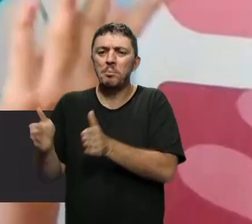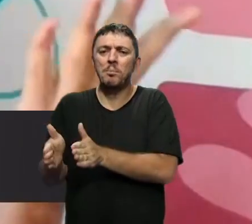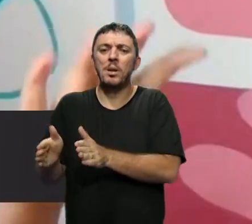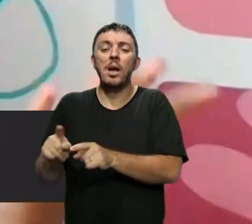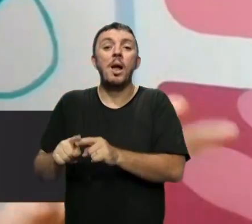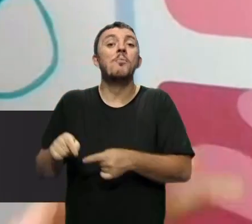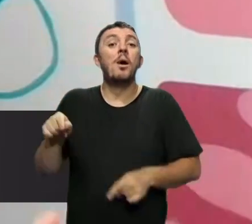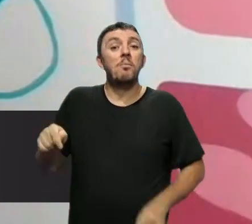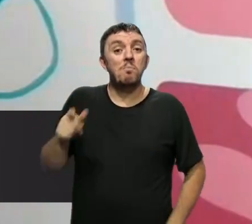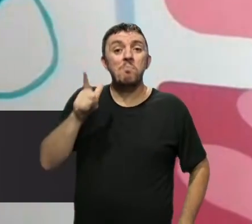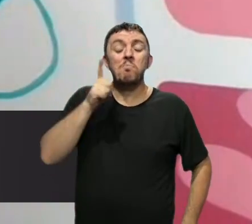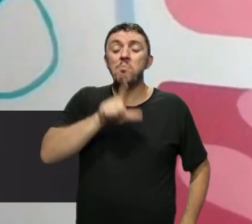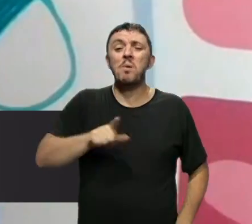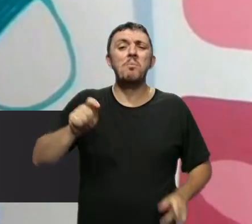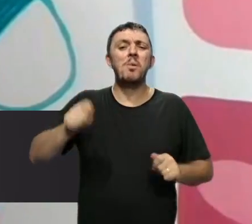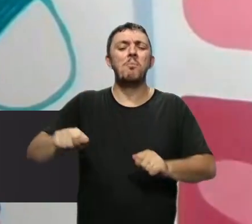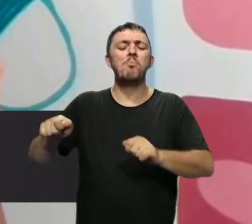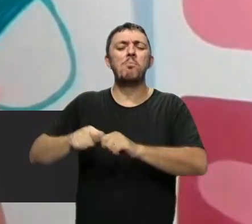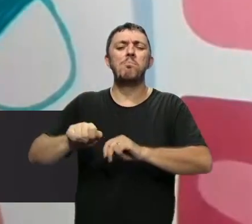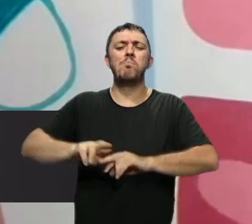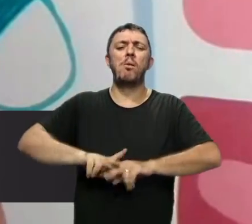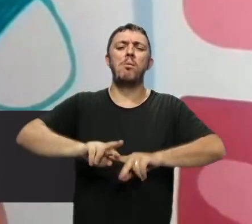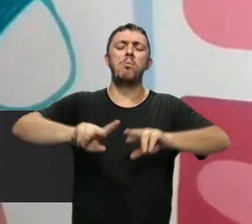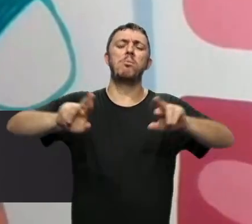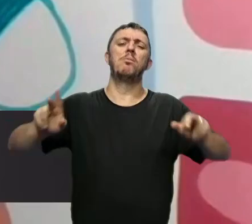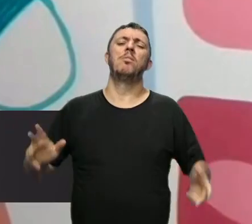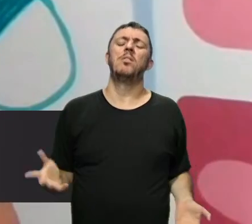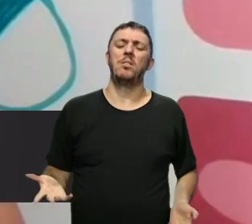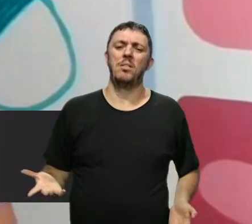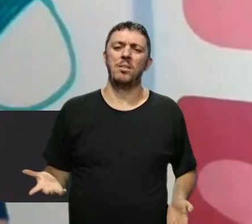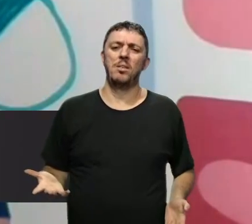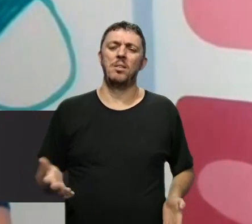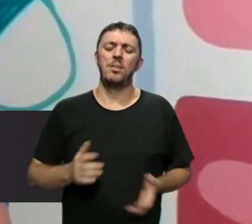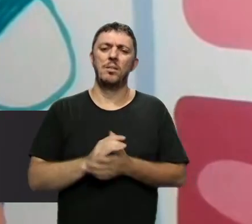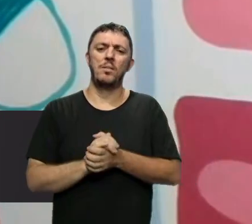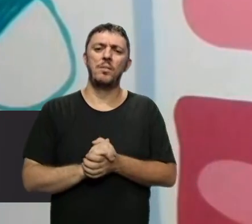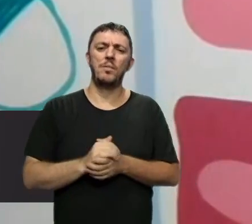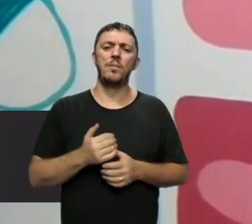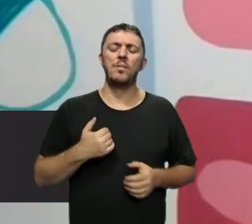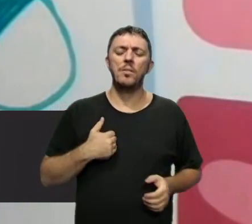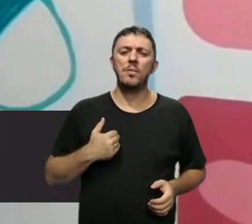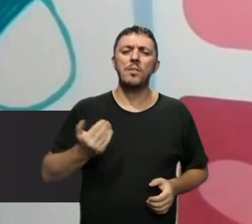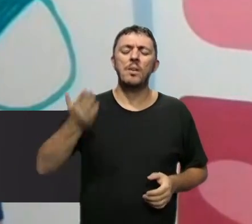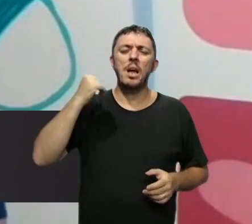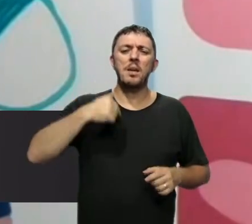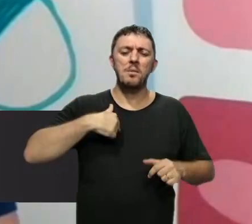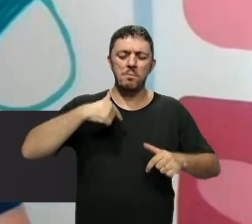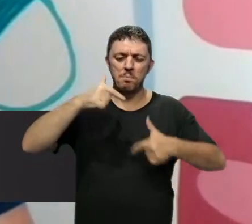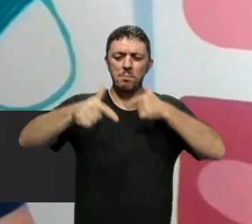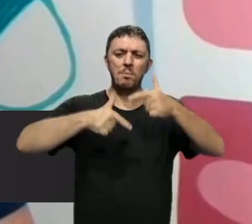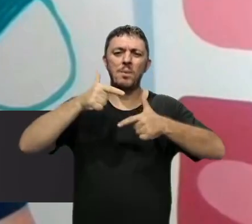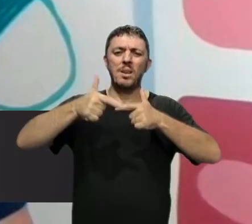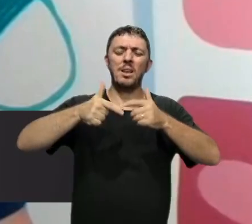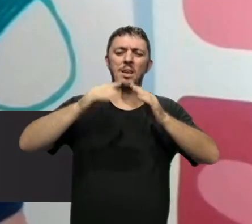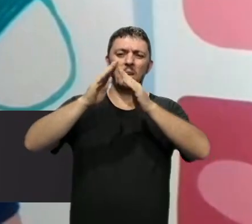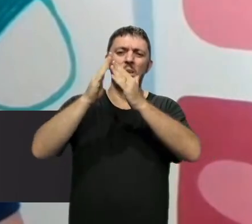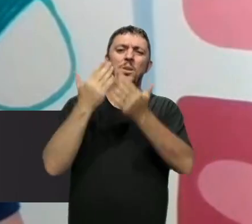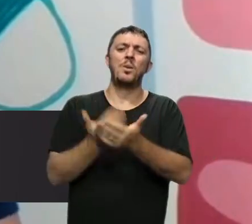que eu conseguia fazer muita coisa acontecendo. Já teve uma vez que eu trabalhei numa escola que era um corredor, né,